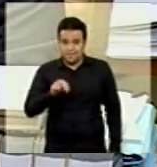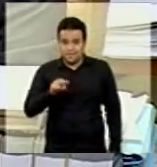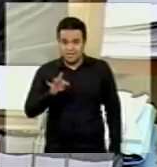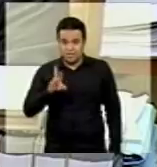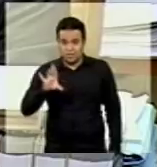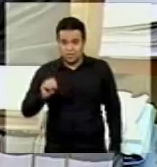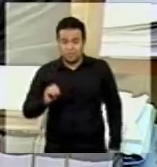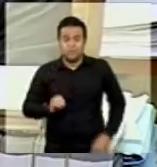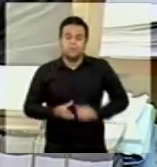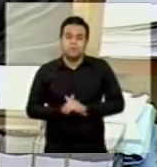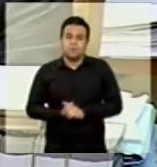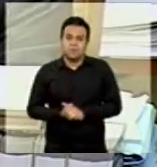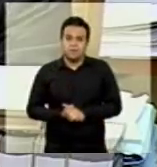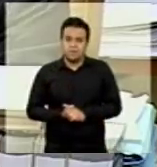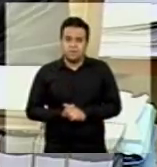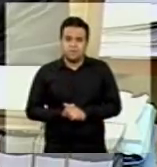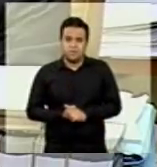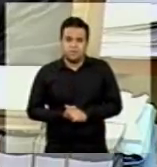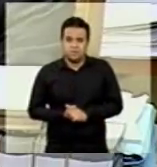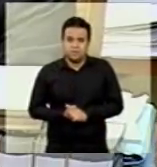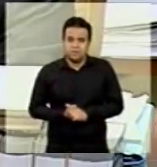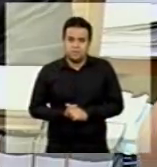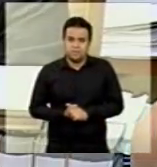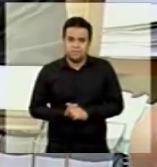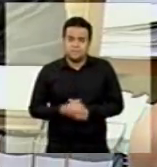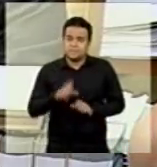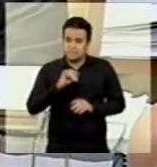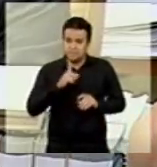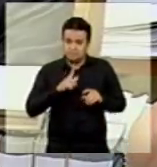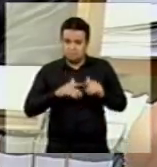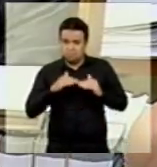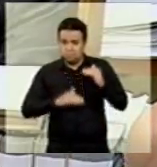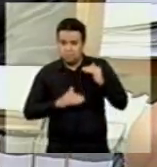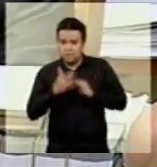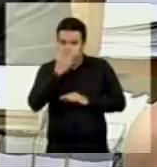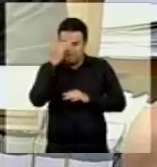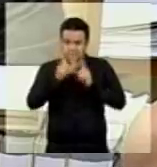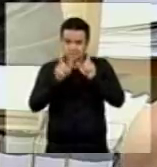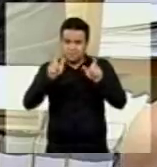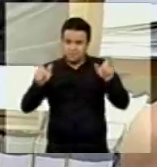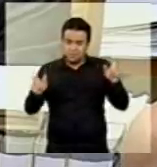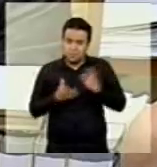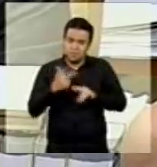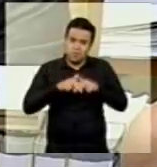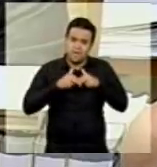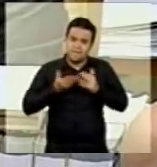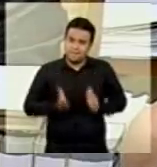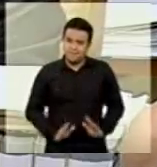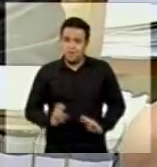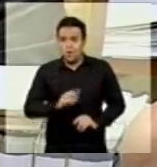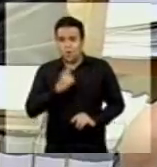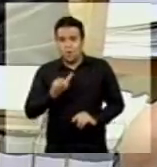São Vicente, a desequiparação entre as pessoas em razão de seu nascimento ou de